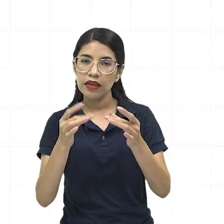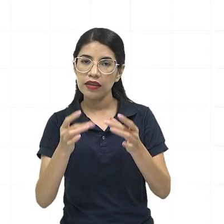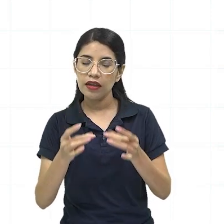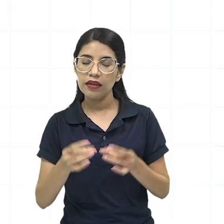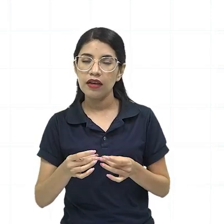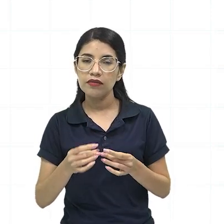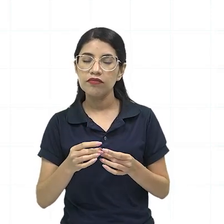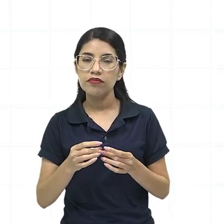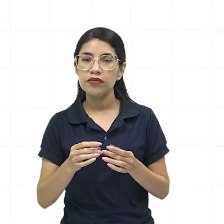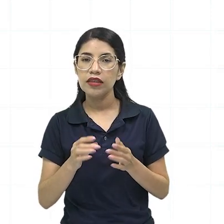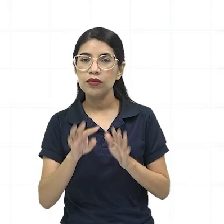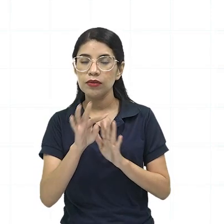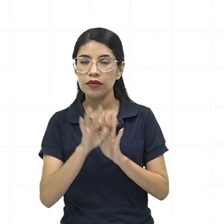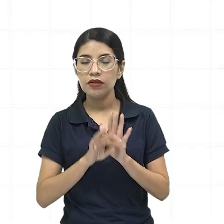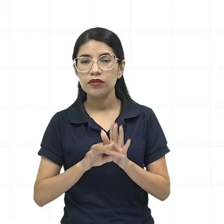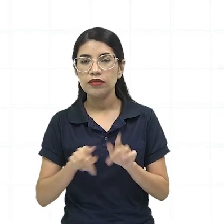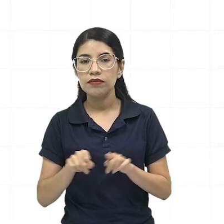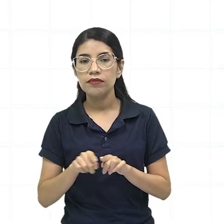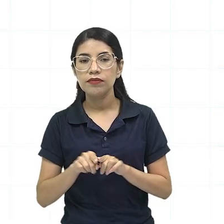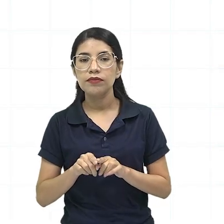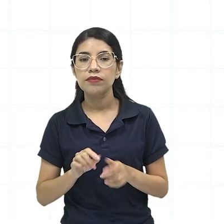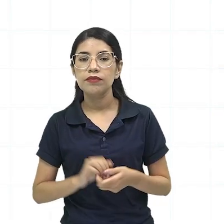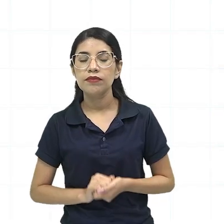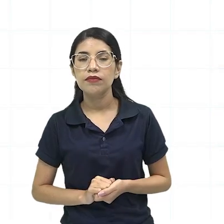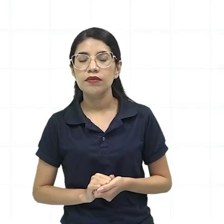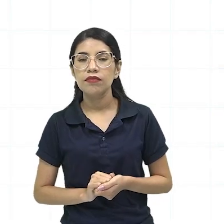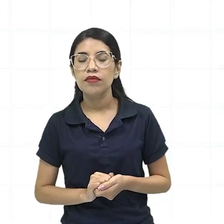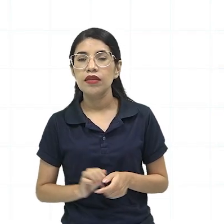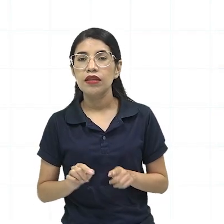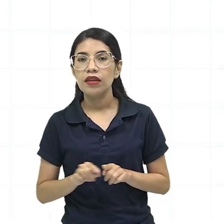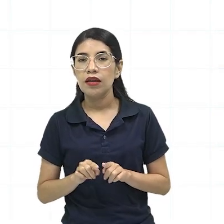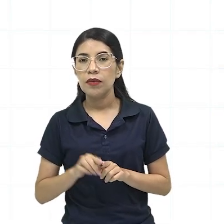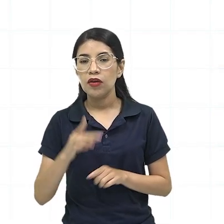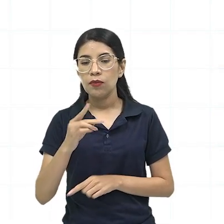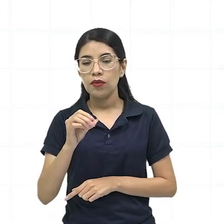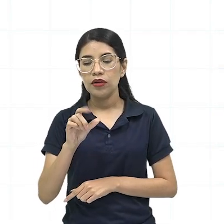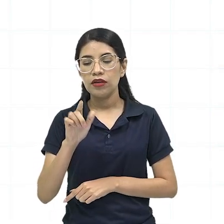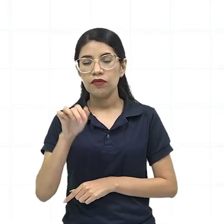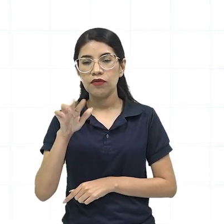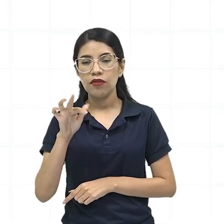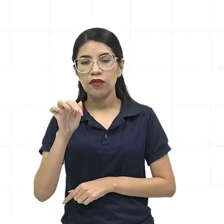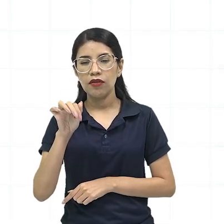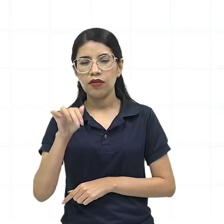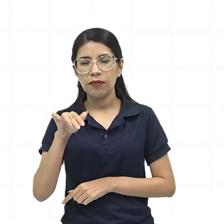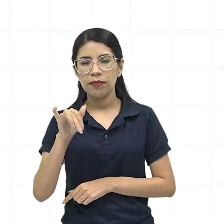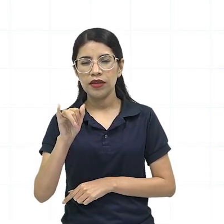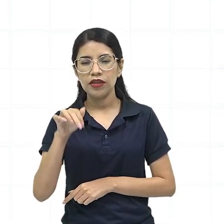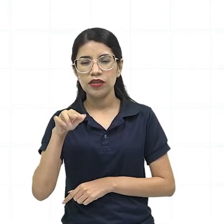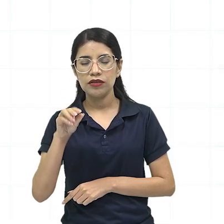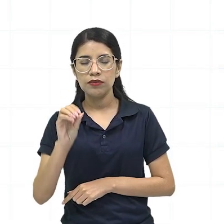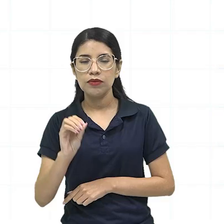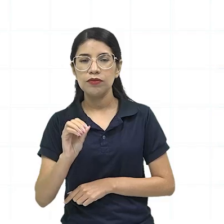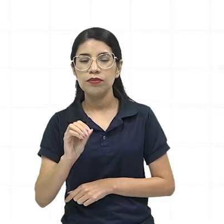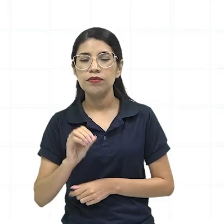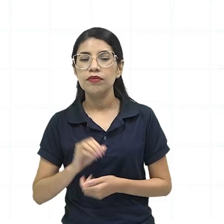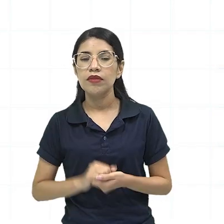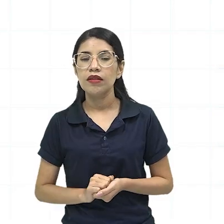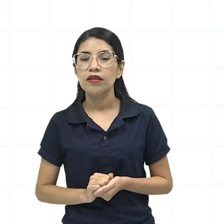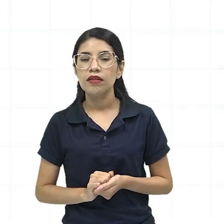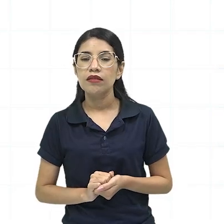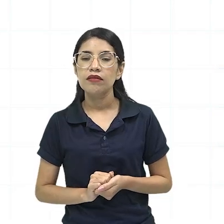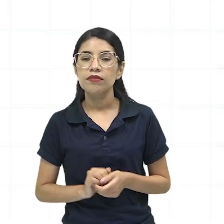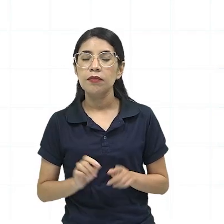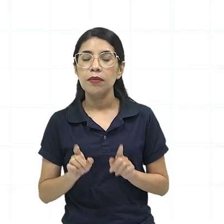reportagem. Falaremos sobre polimorfismo genético e recombinação homóloga para elucidar os